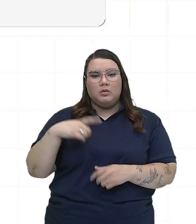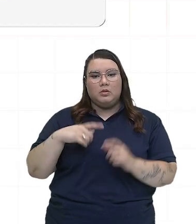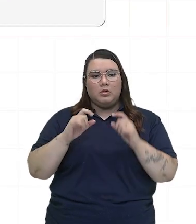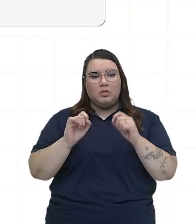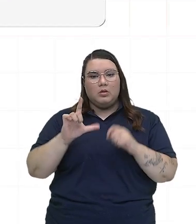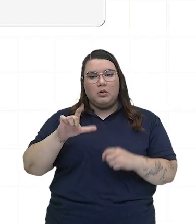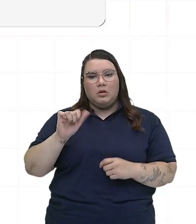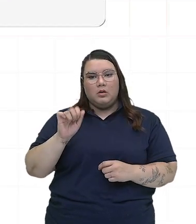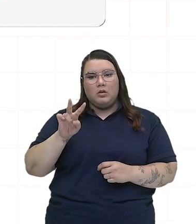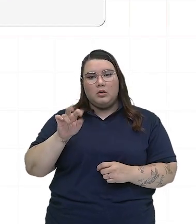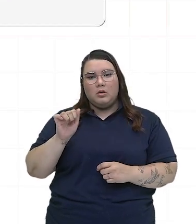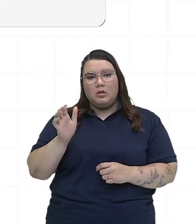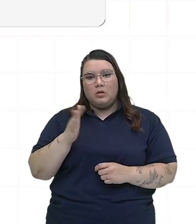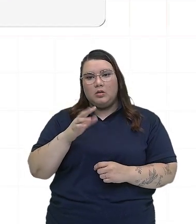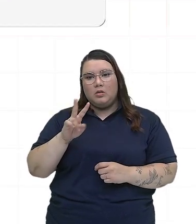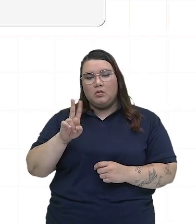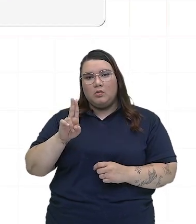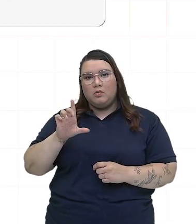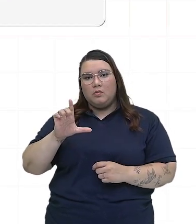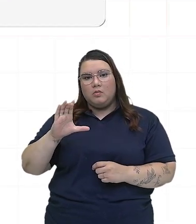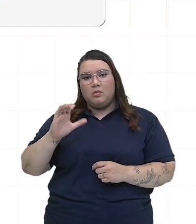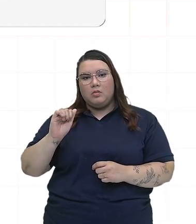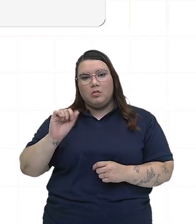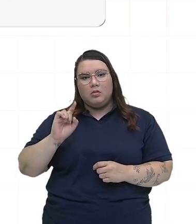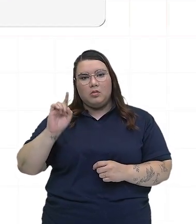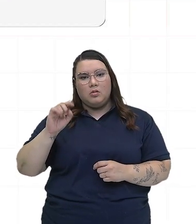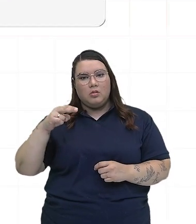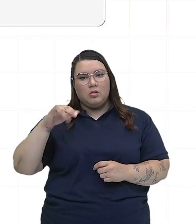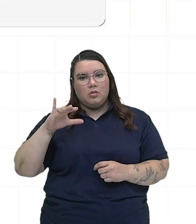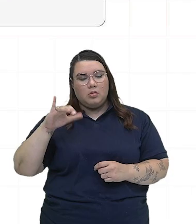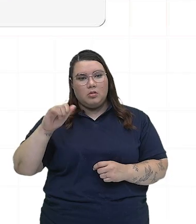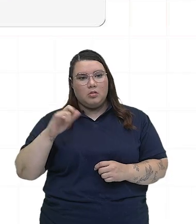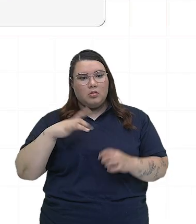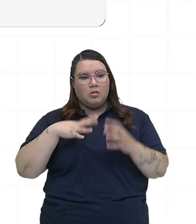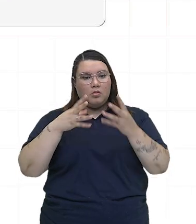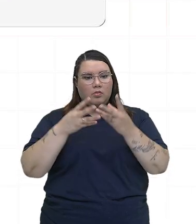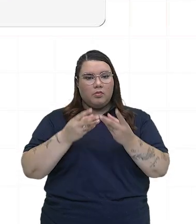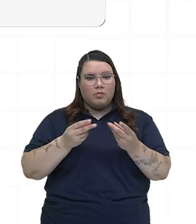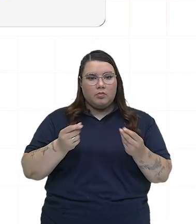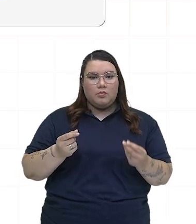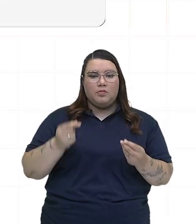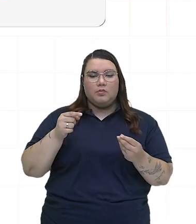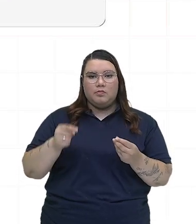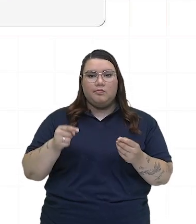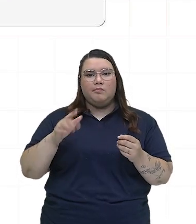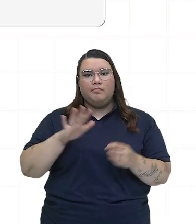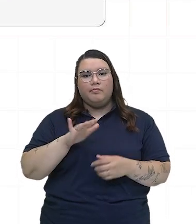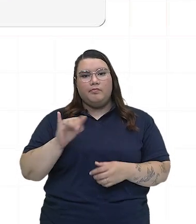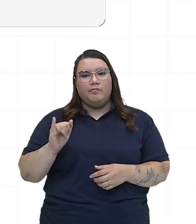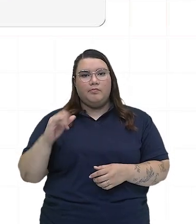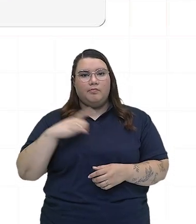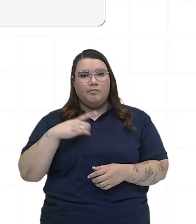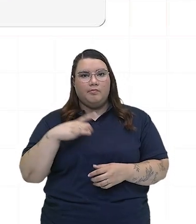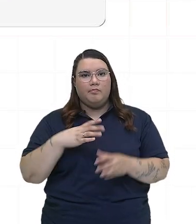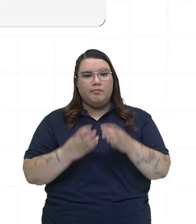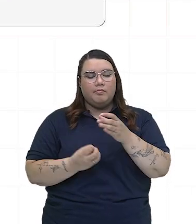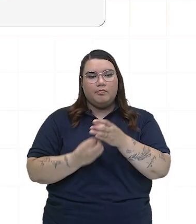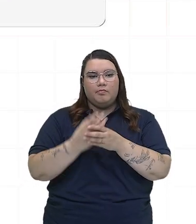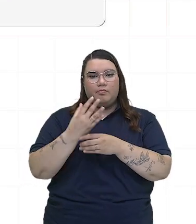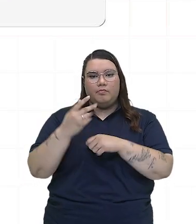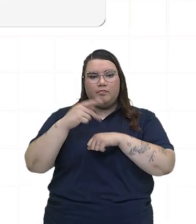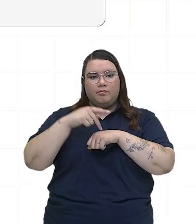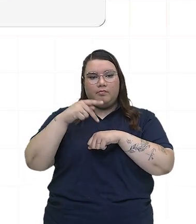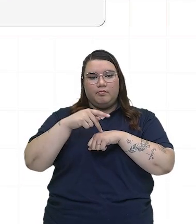lava vulcânica. E essa lava, quando ela se resfria na superfície, nós vamos ter aí a formação